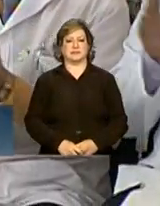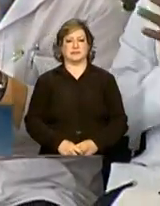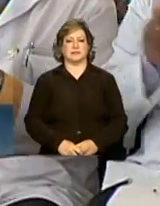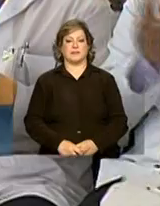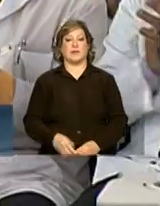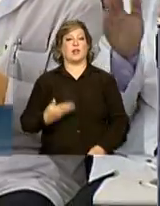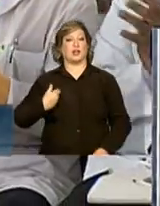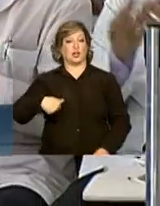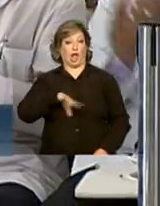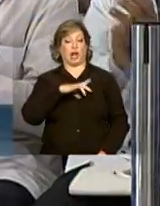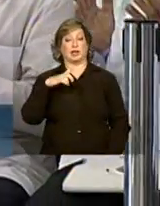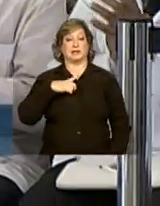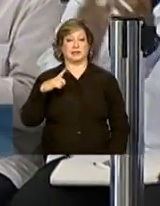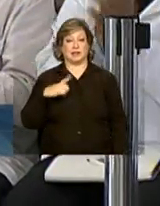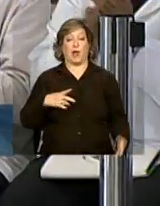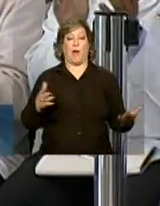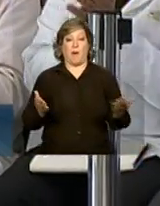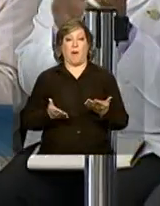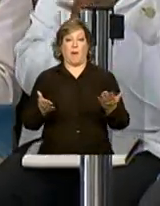Nós temos hoje